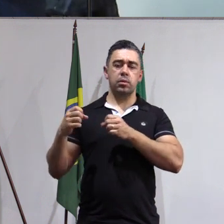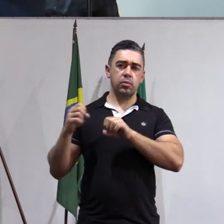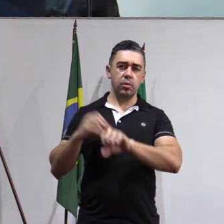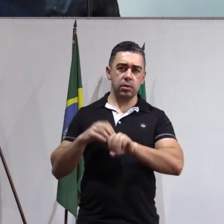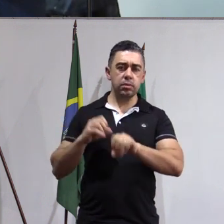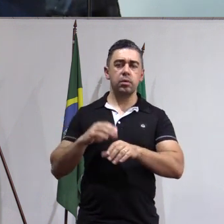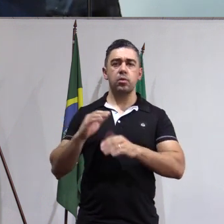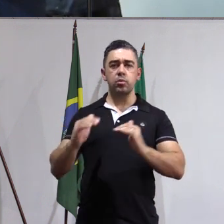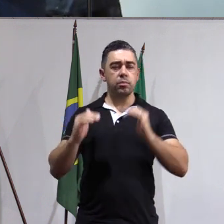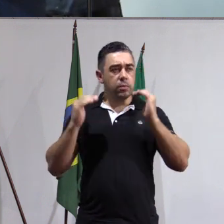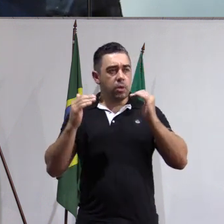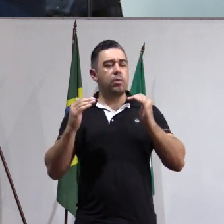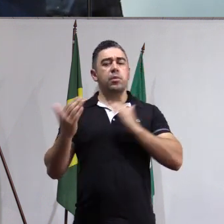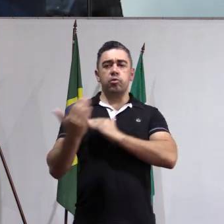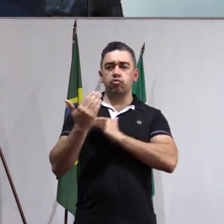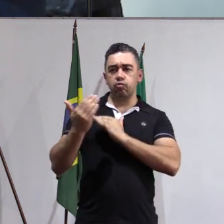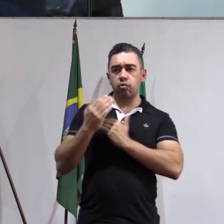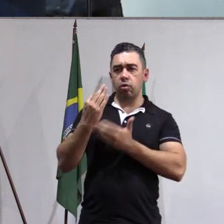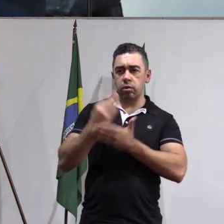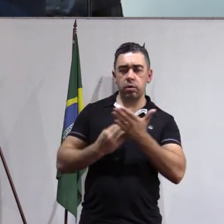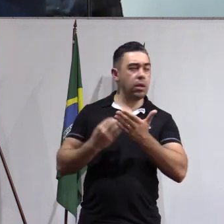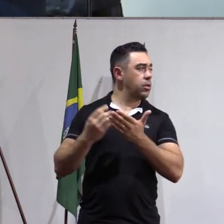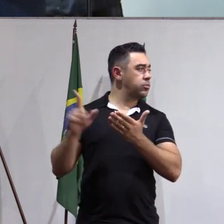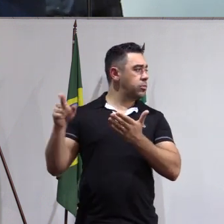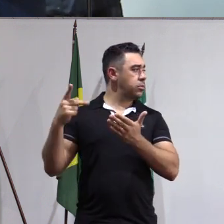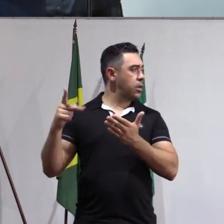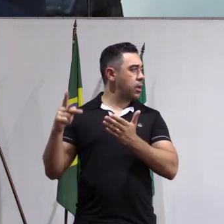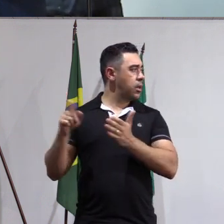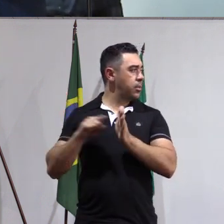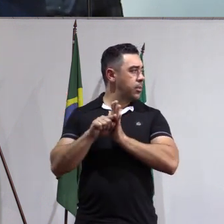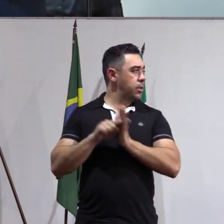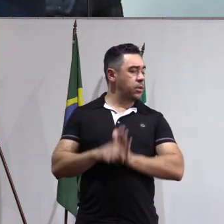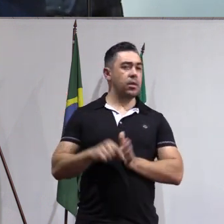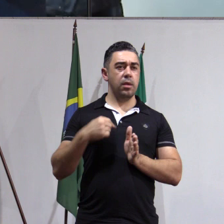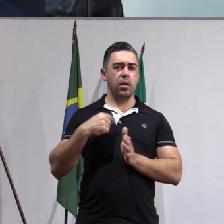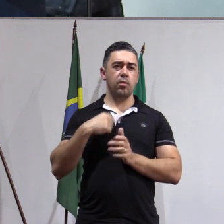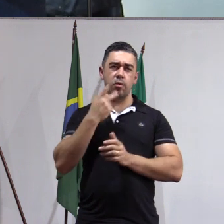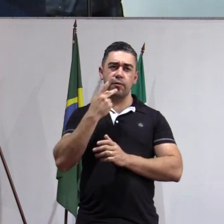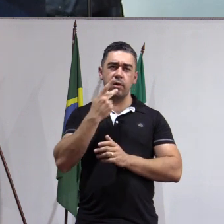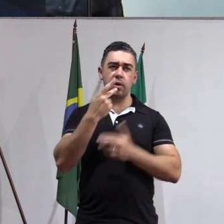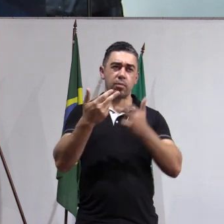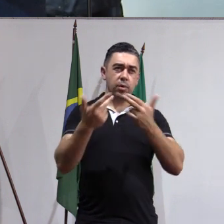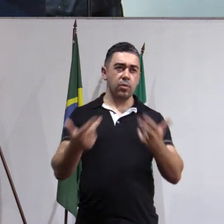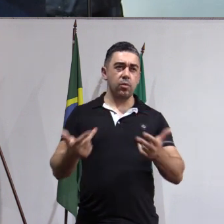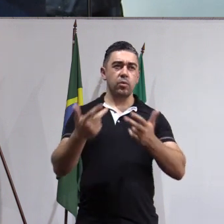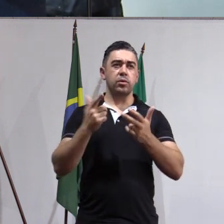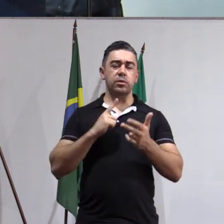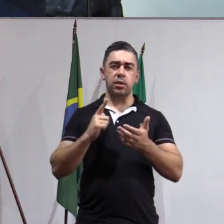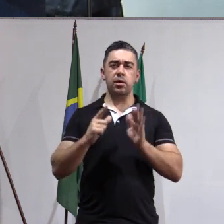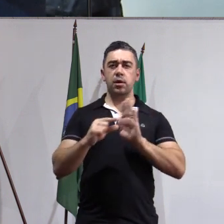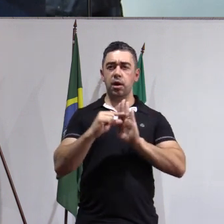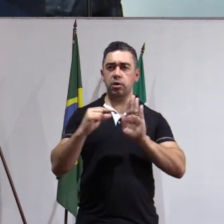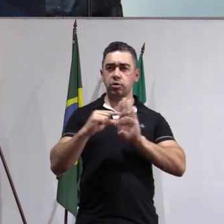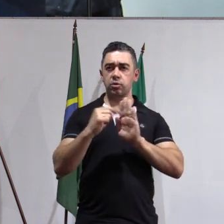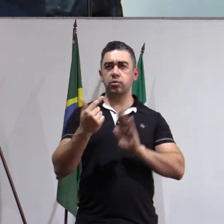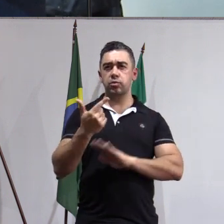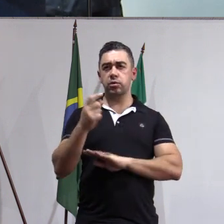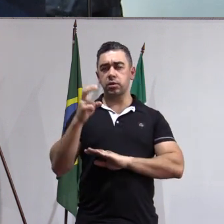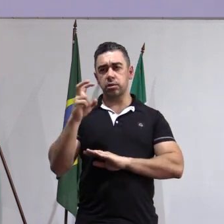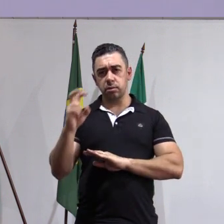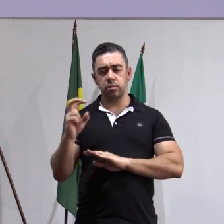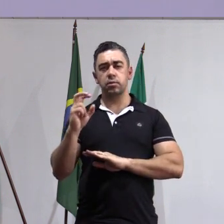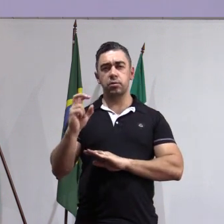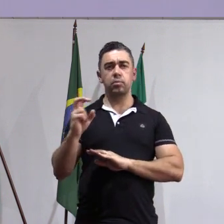me colaborou nesse texto e com dados das suas pesquisas. Eu ia fazer algumas considerações sobre os artigos 205,